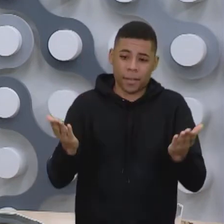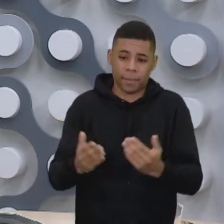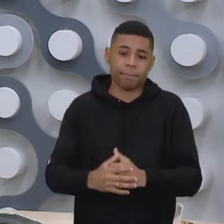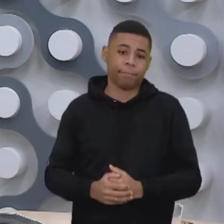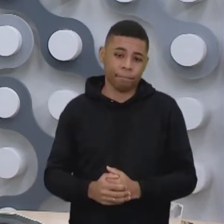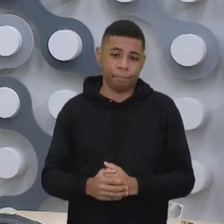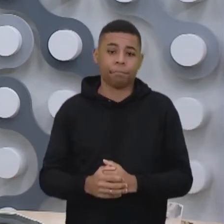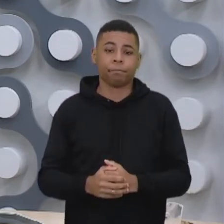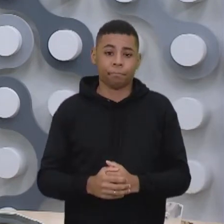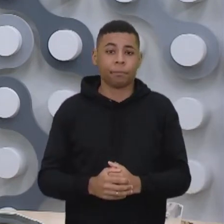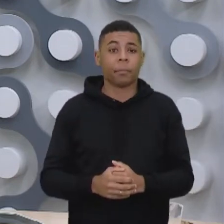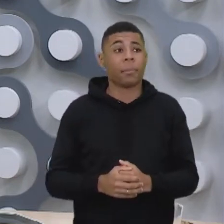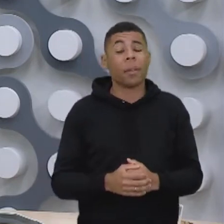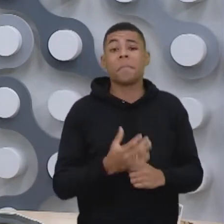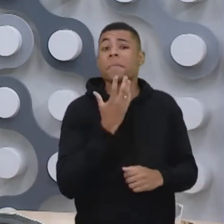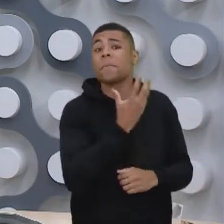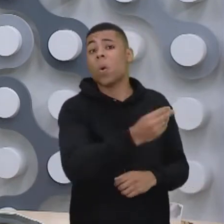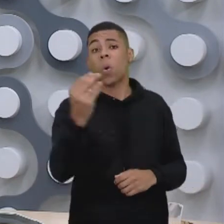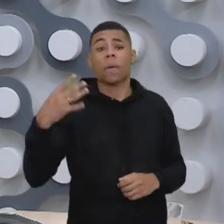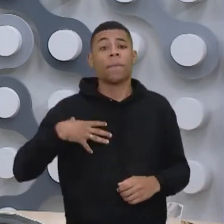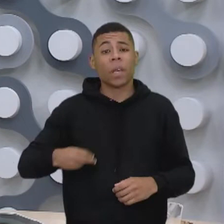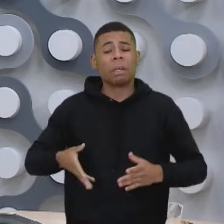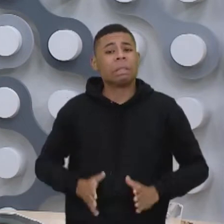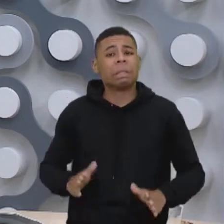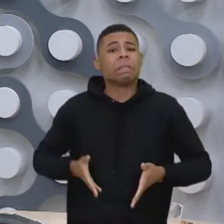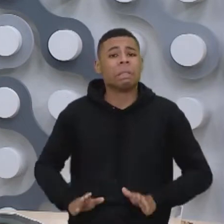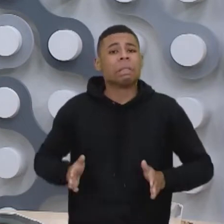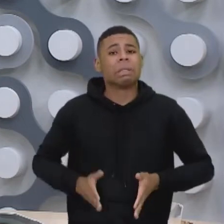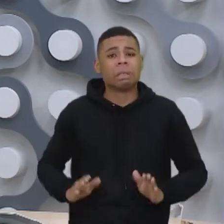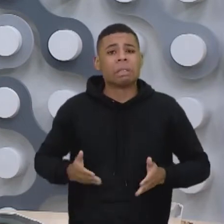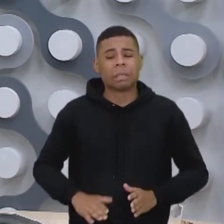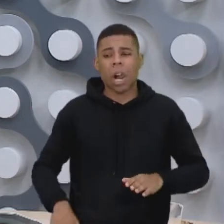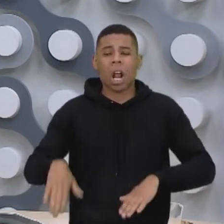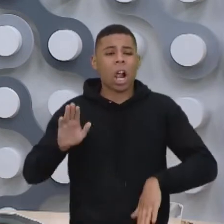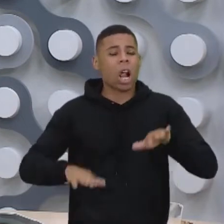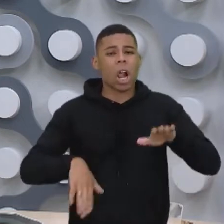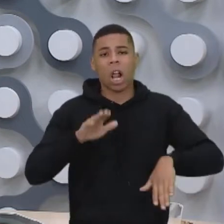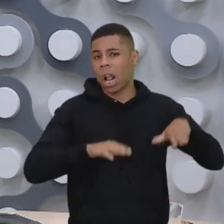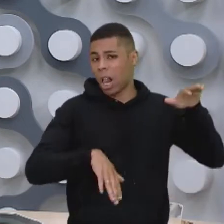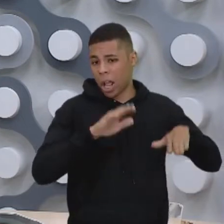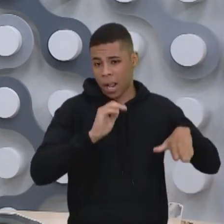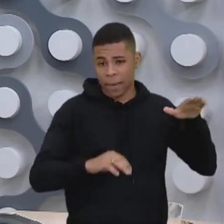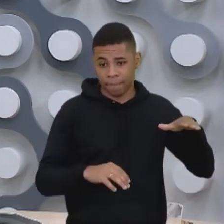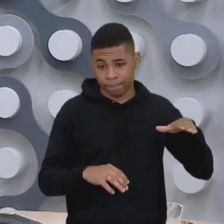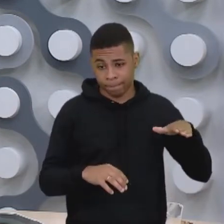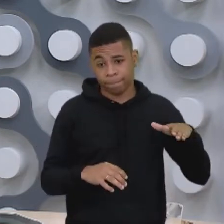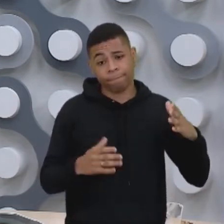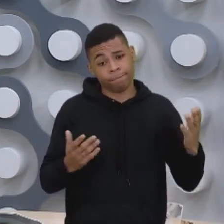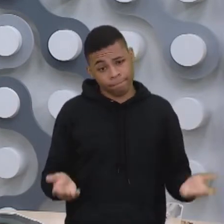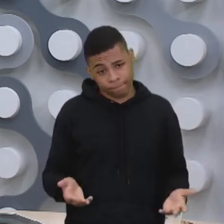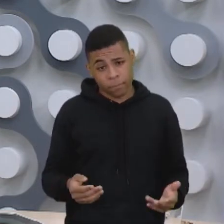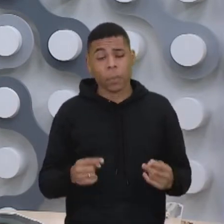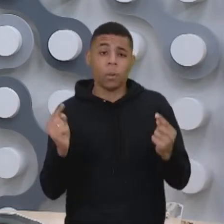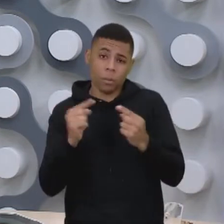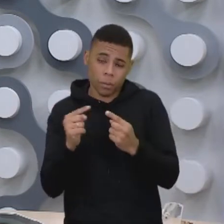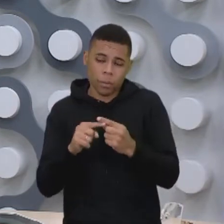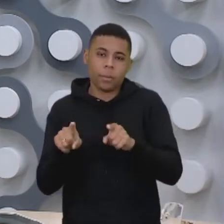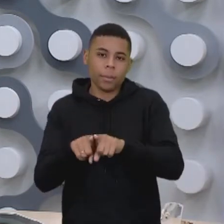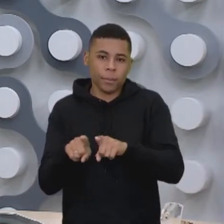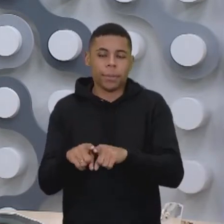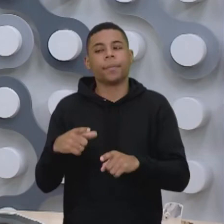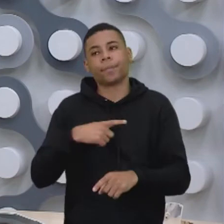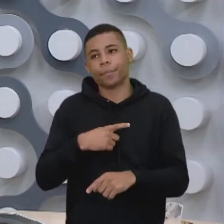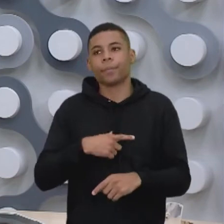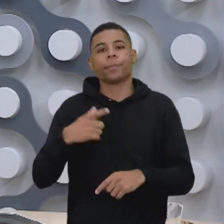pela quantidade de filhos na qual se tinha, né. Não só a quantidade de filhos, com isso aí também tem uma relação também com as